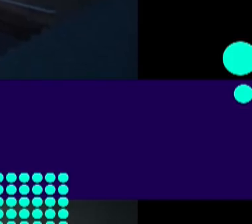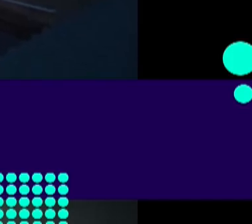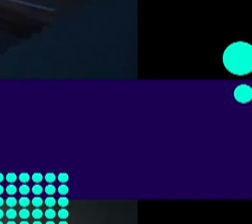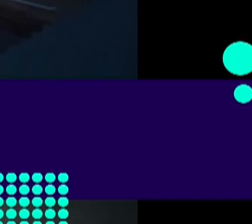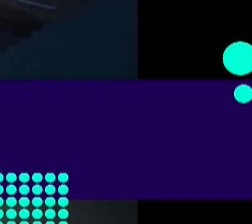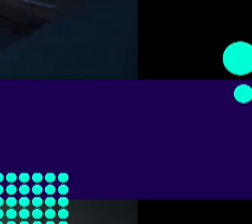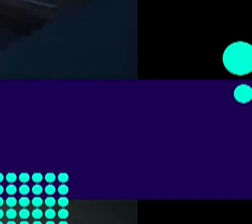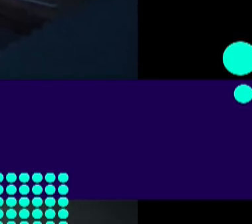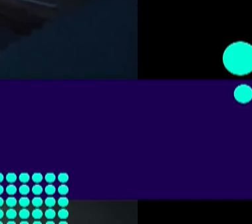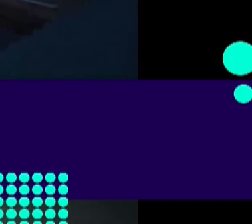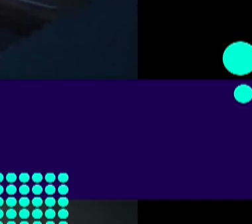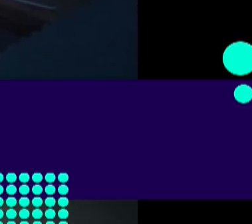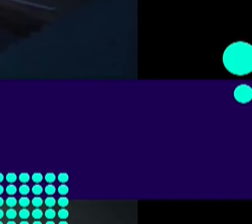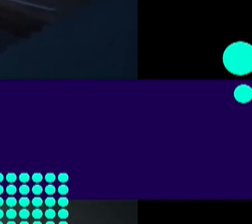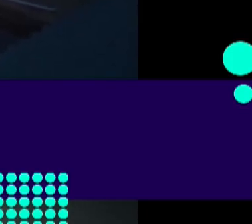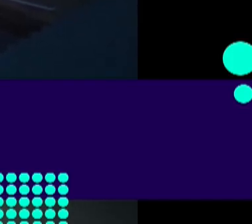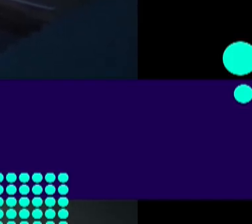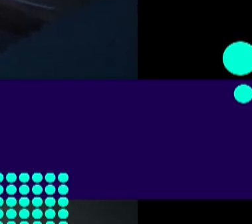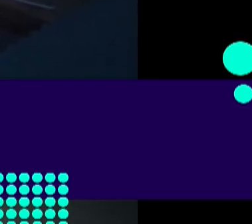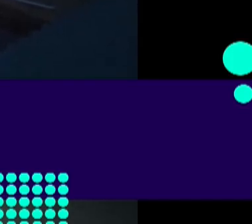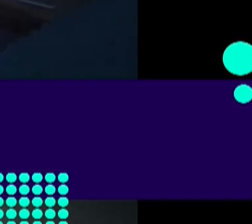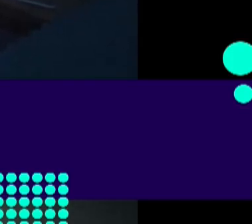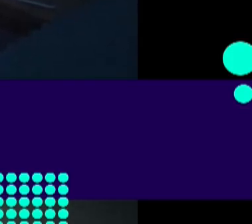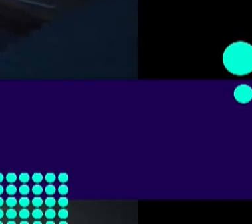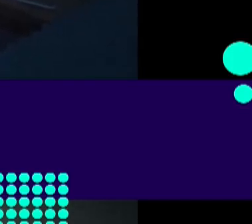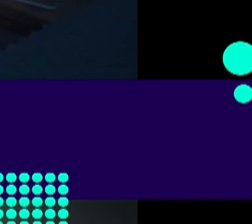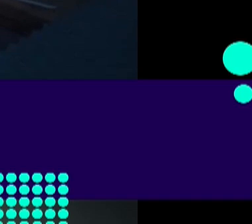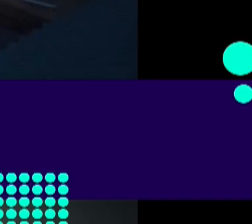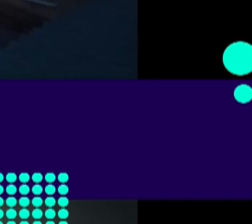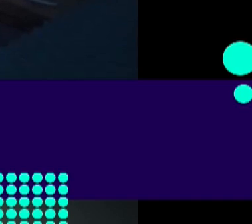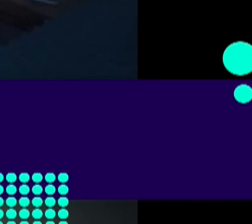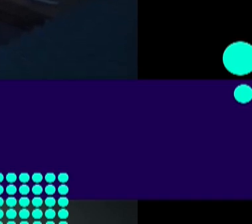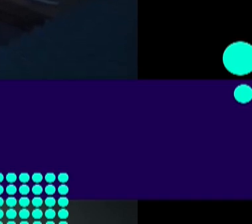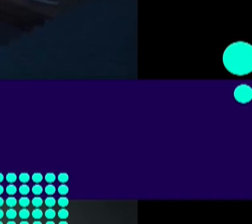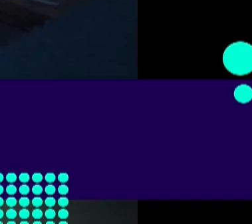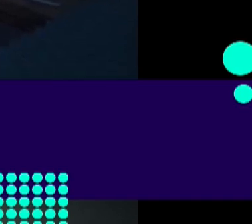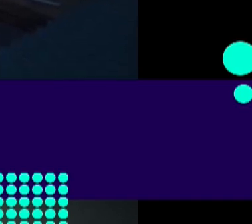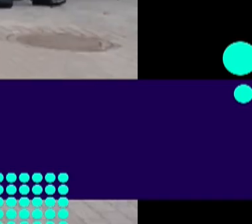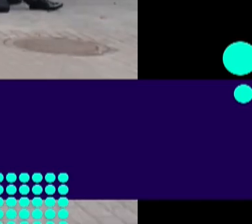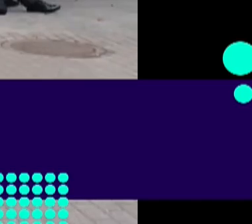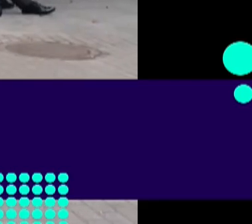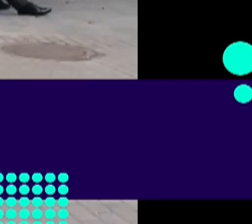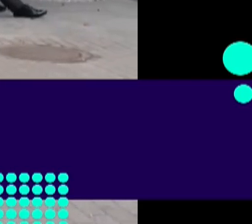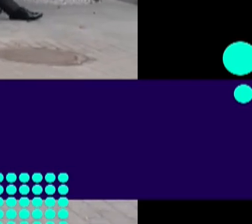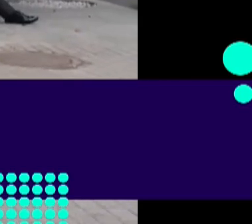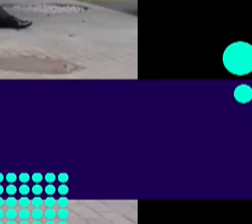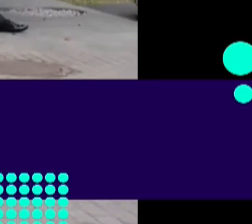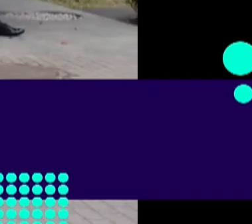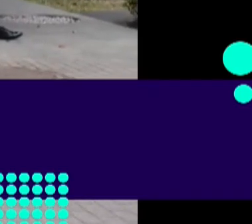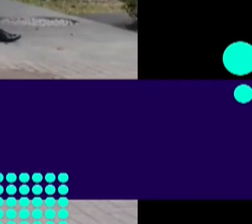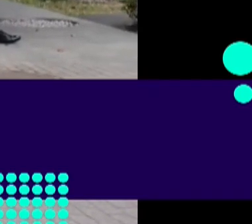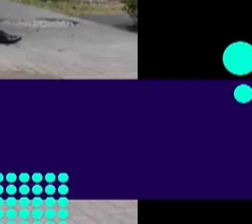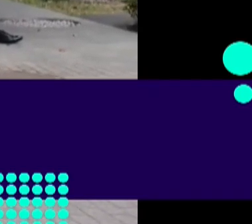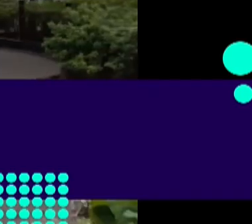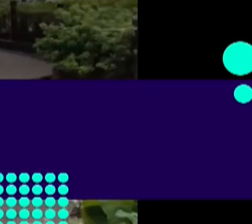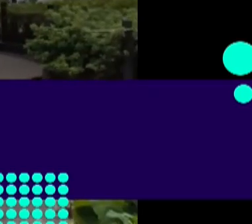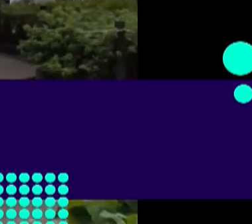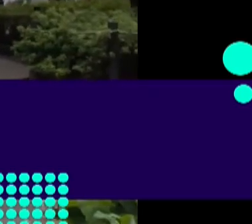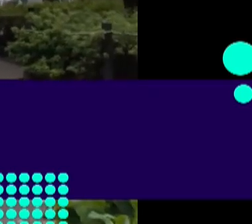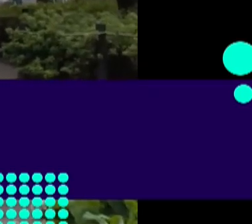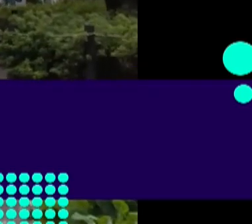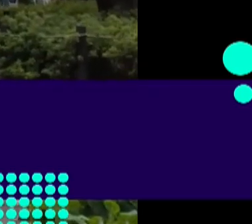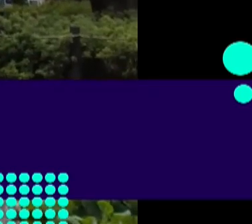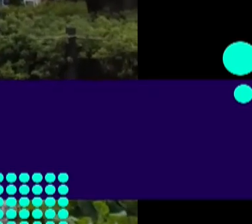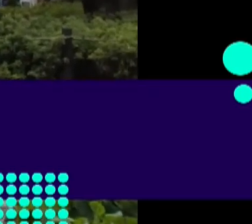Já no domingo, dia 28, a partir das 4h, no MIS pode ser conferido a obra Dias Perfeitos.